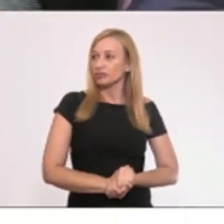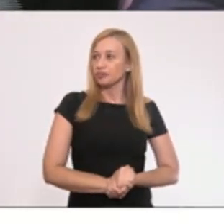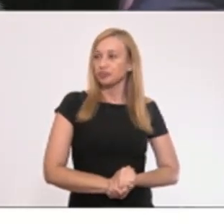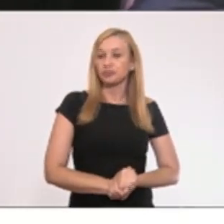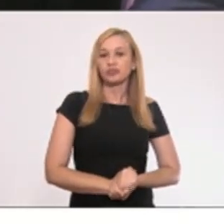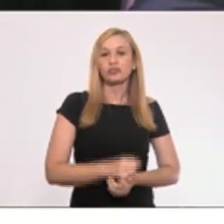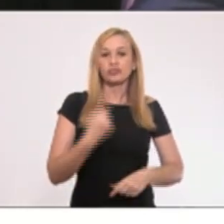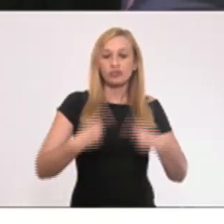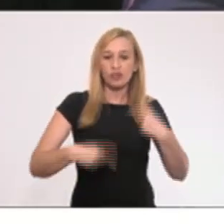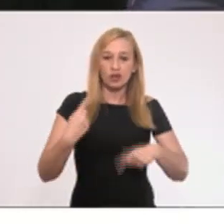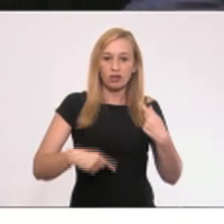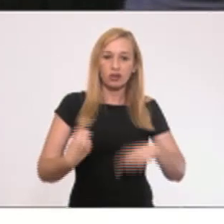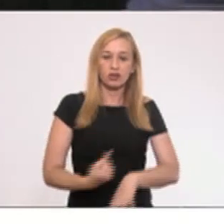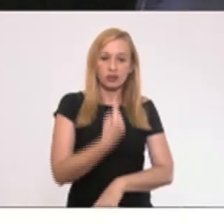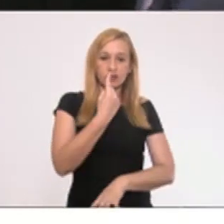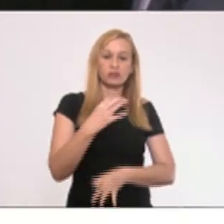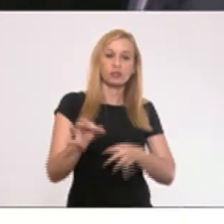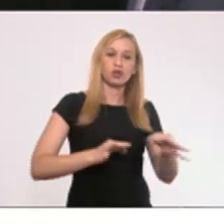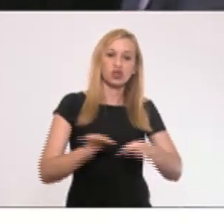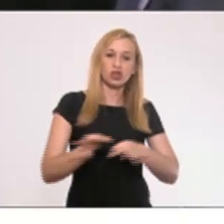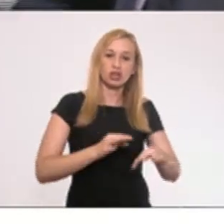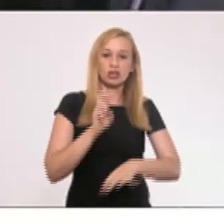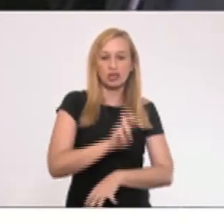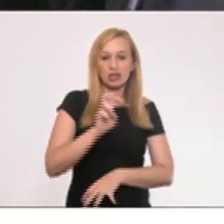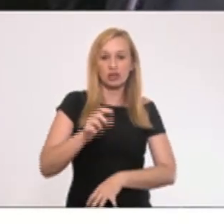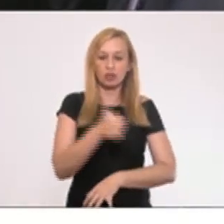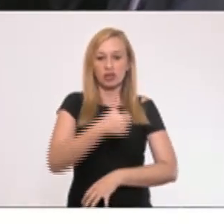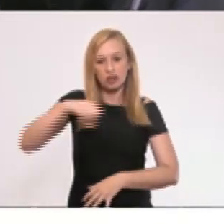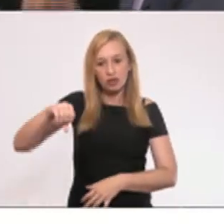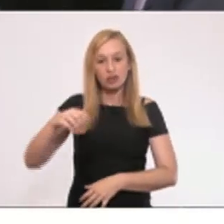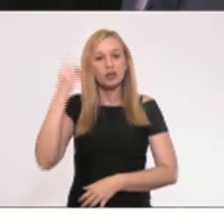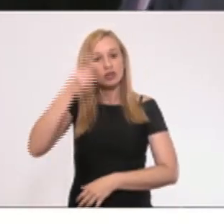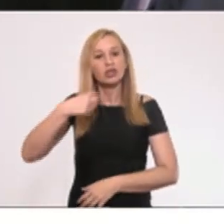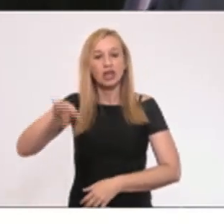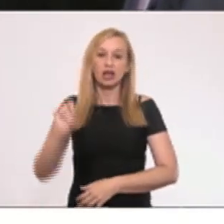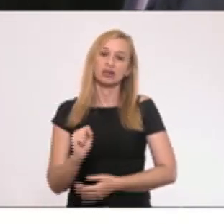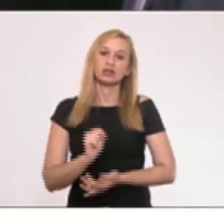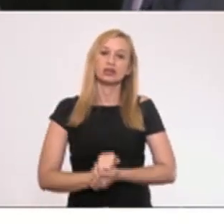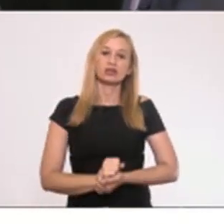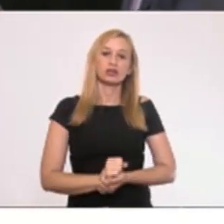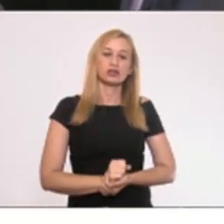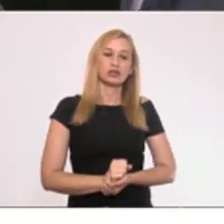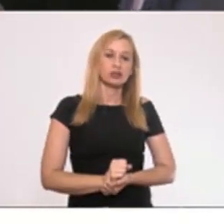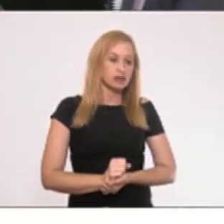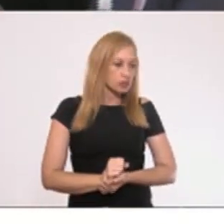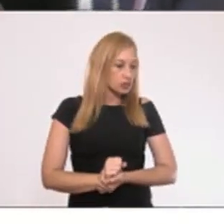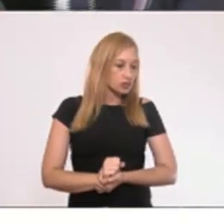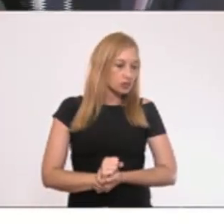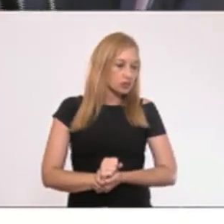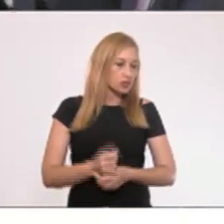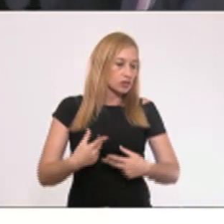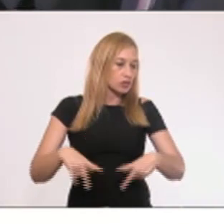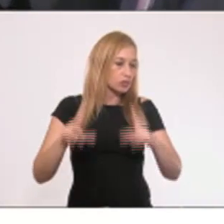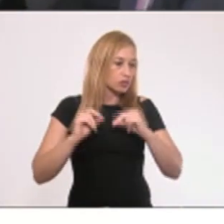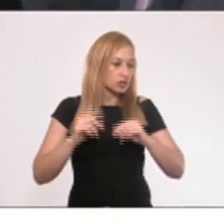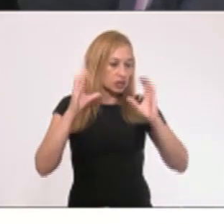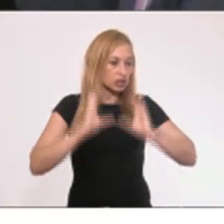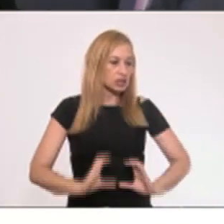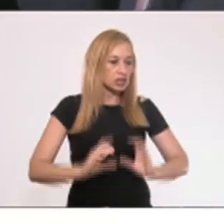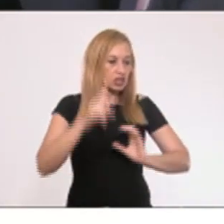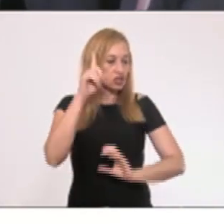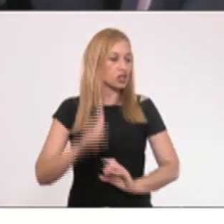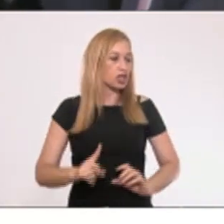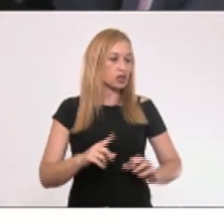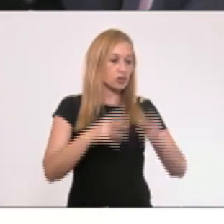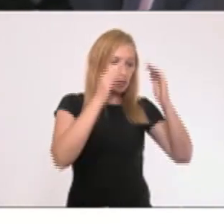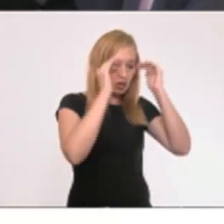Em regime de urgência e discussão única, projeto de resolução 155-2019, de autoria do deputado Carlos Mink, que concede o Prêmio Cidadania, Direito e Respeito à